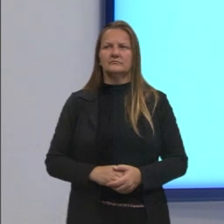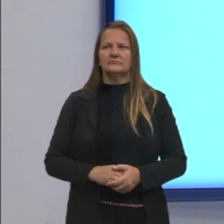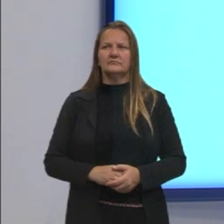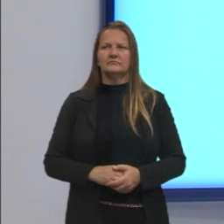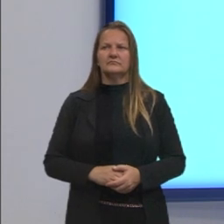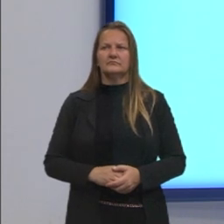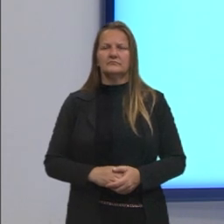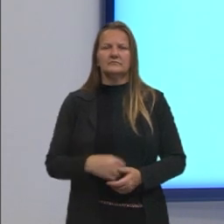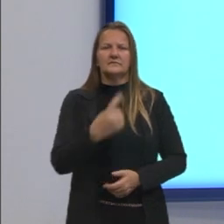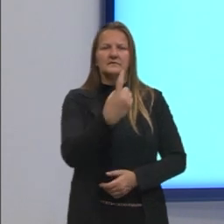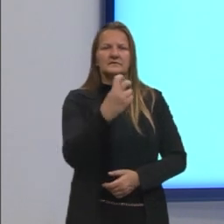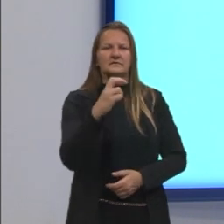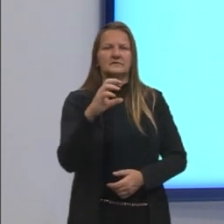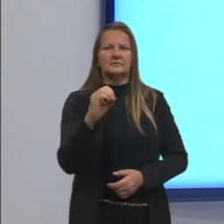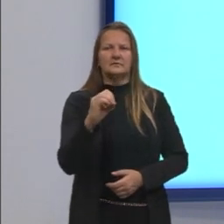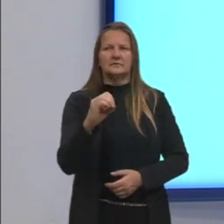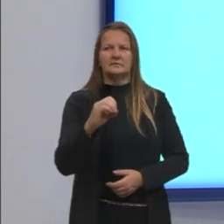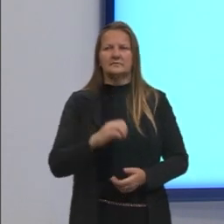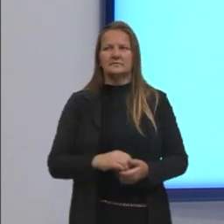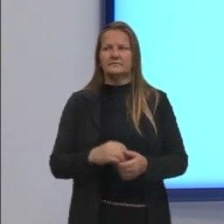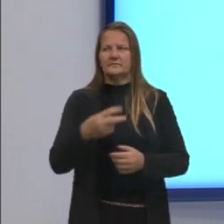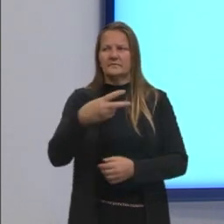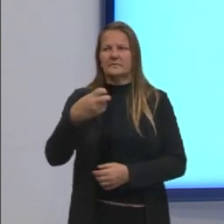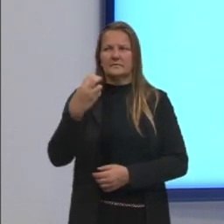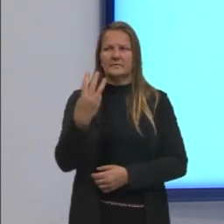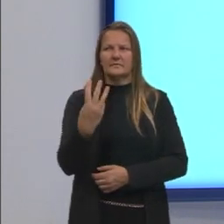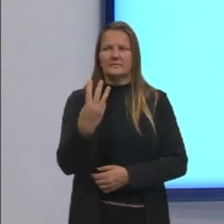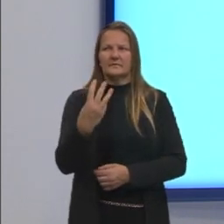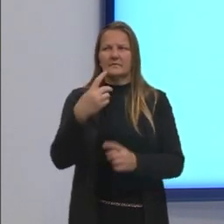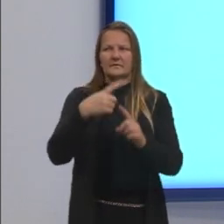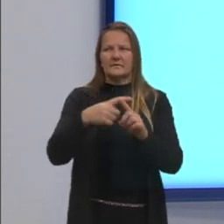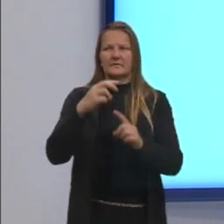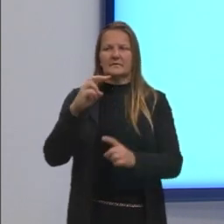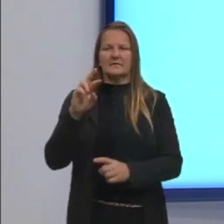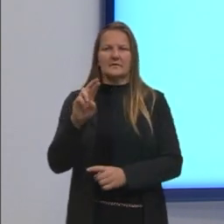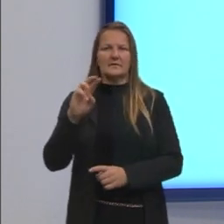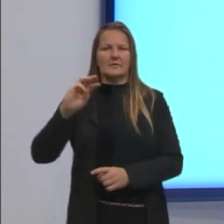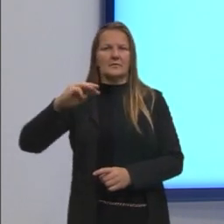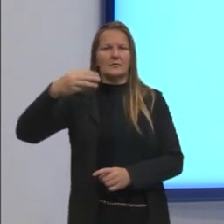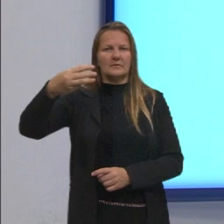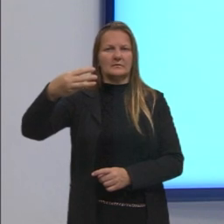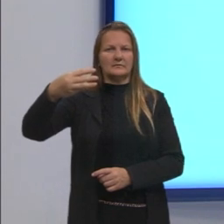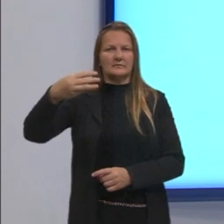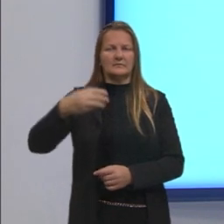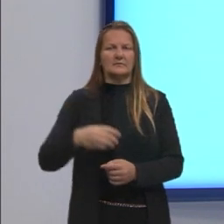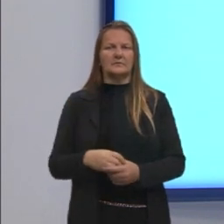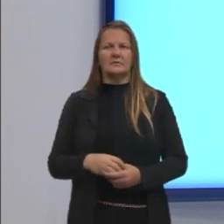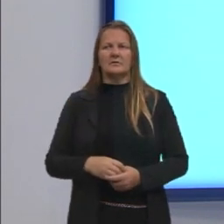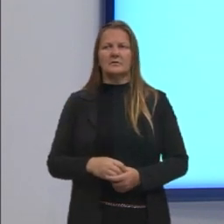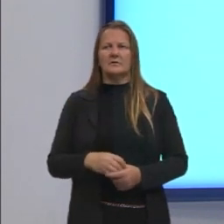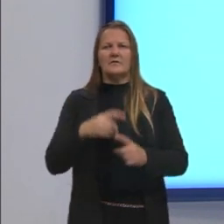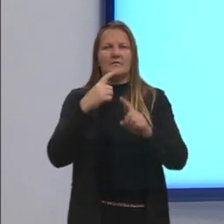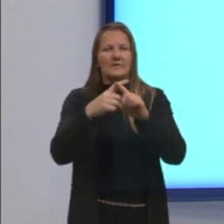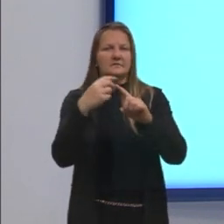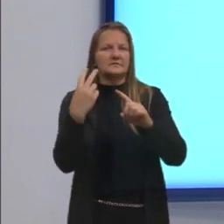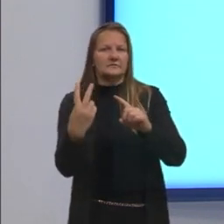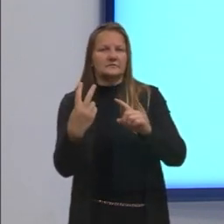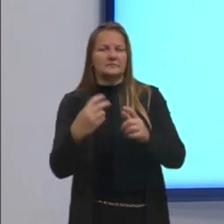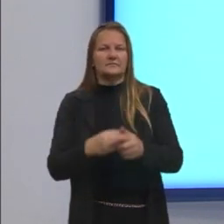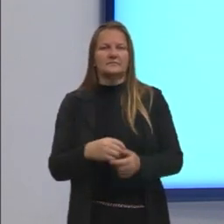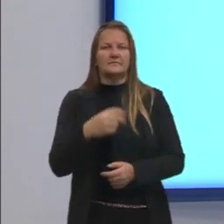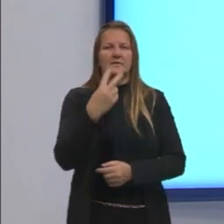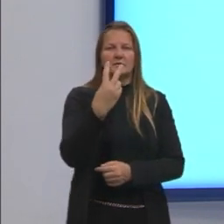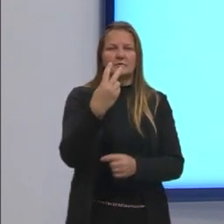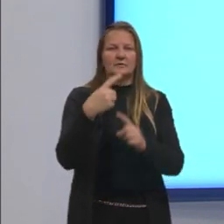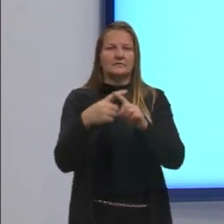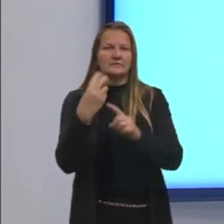teríamos então 150 que é igual a 3 vezes raio ao quadrado vezes dois bom dois